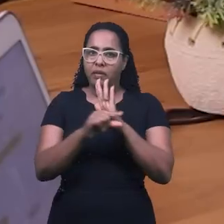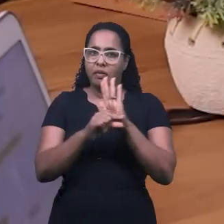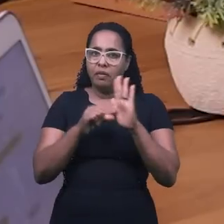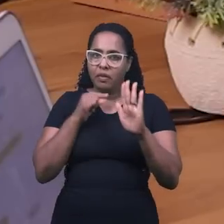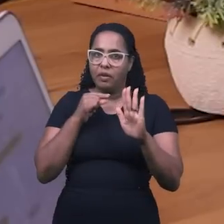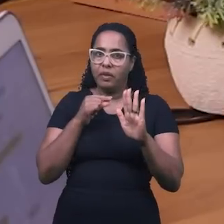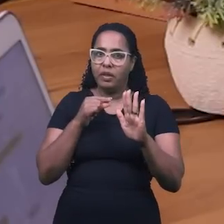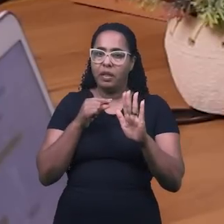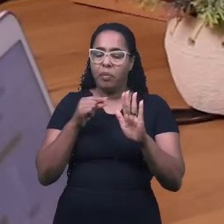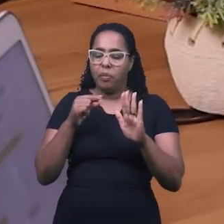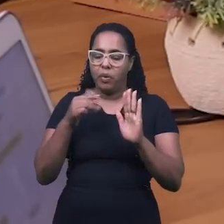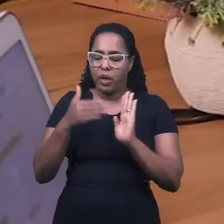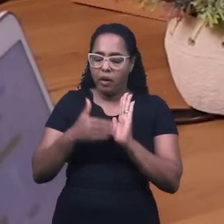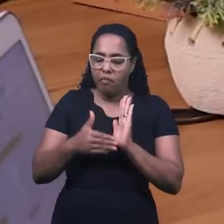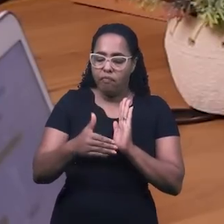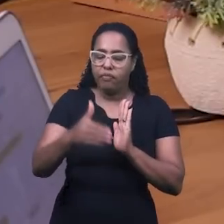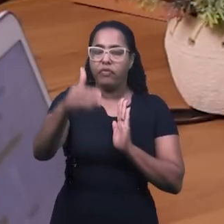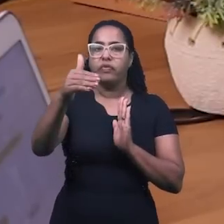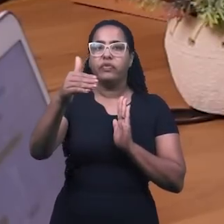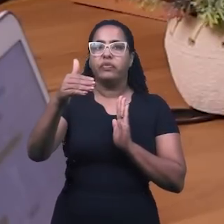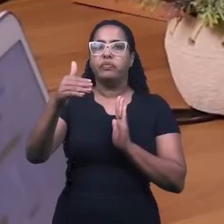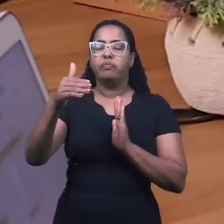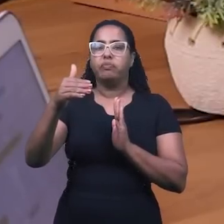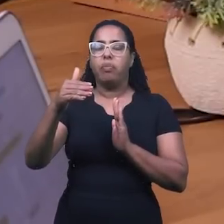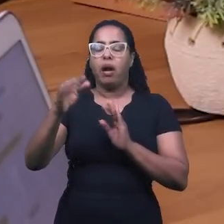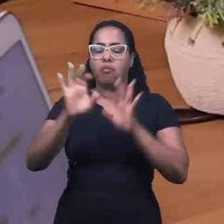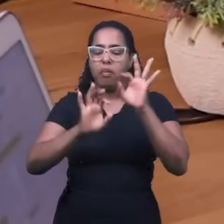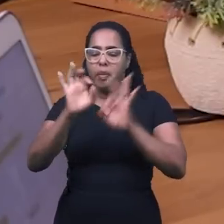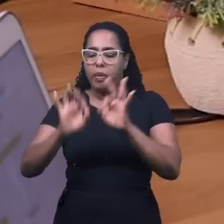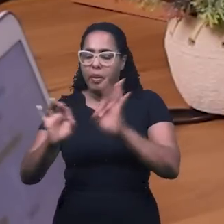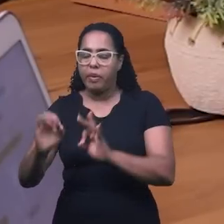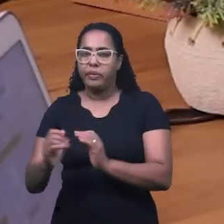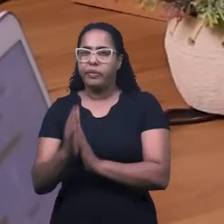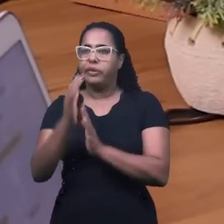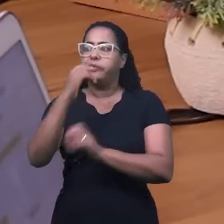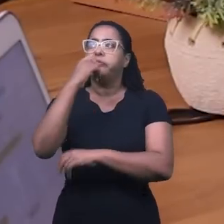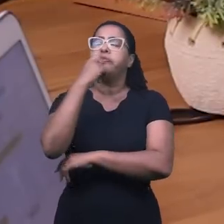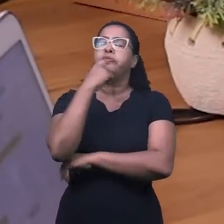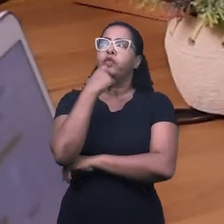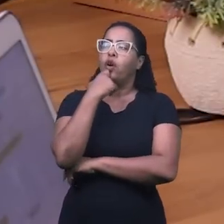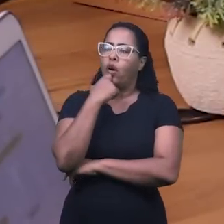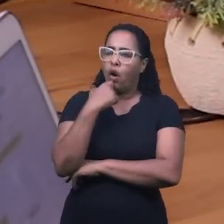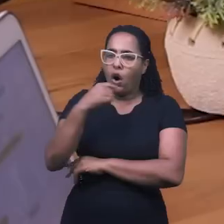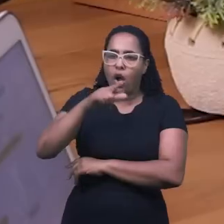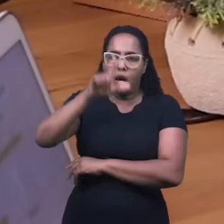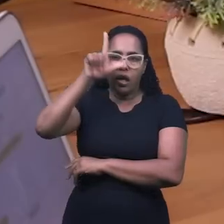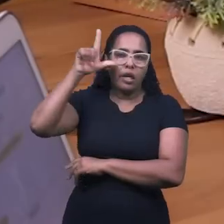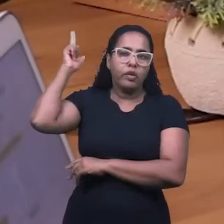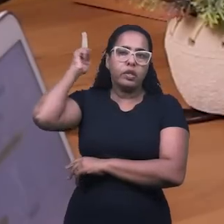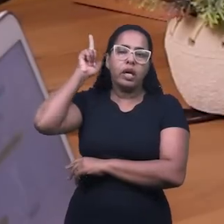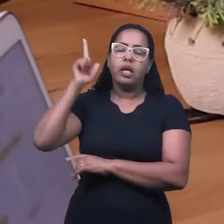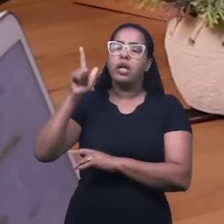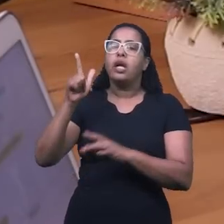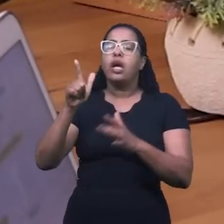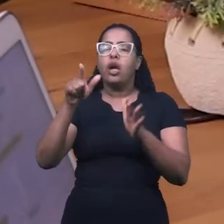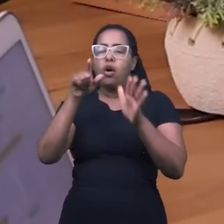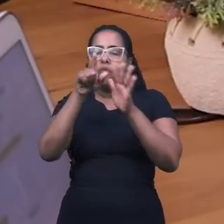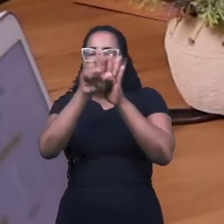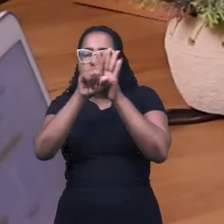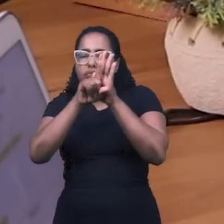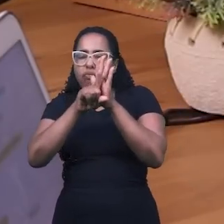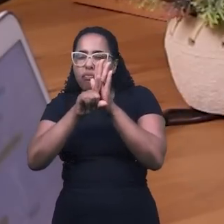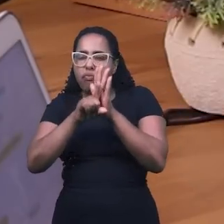Eu precisava daquele versículo, porque a partir dele eu ia ter que construir o louvor. Olha, Lucélia, eu procurei